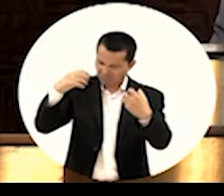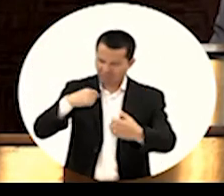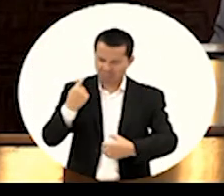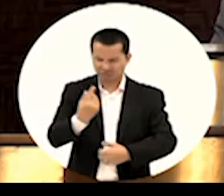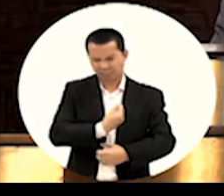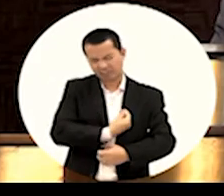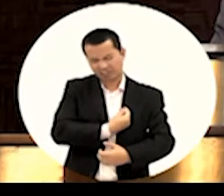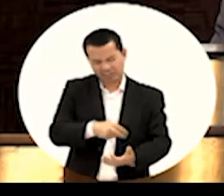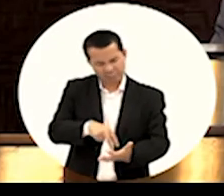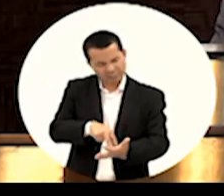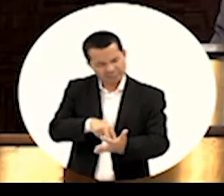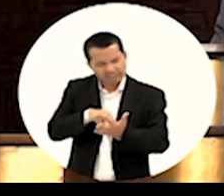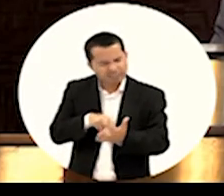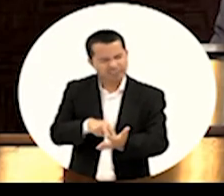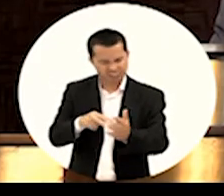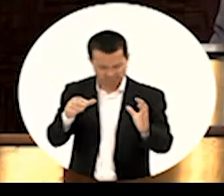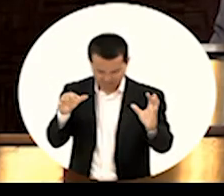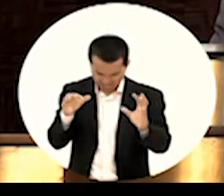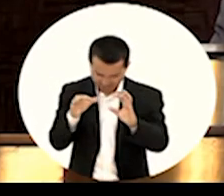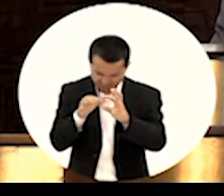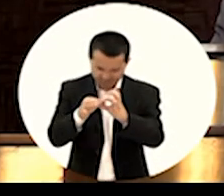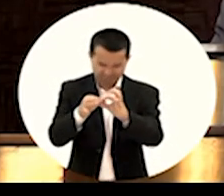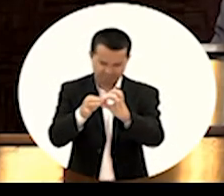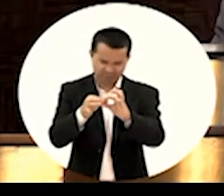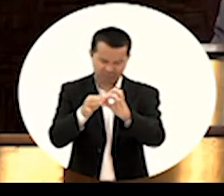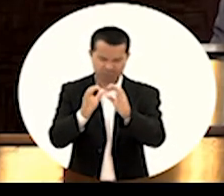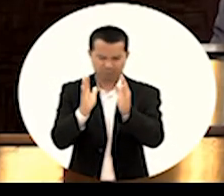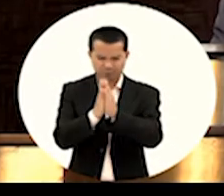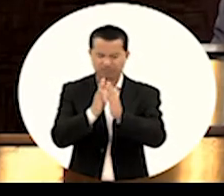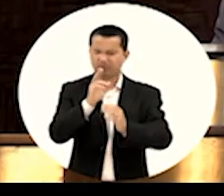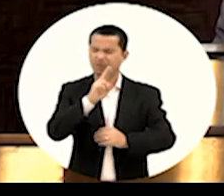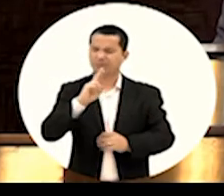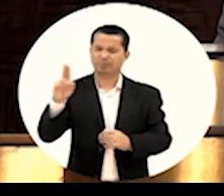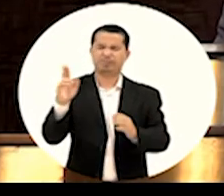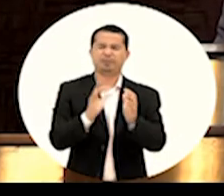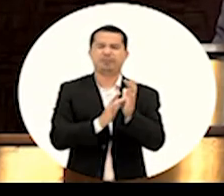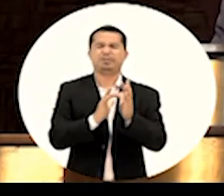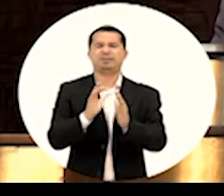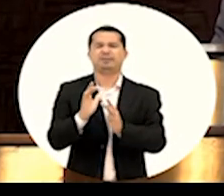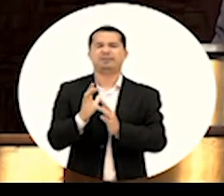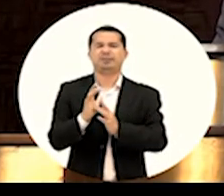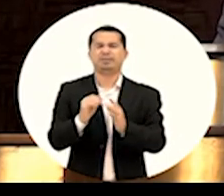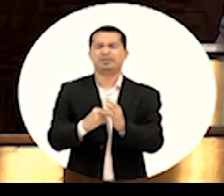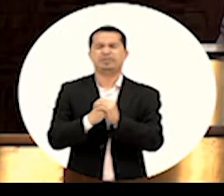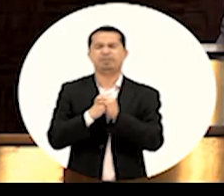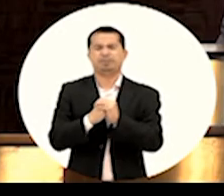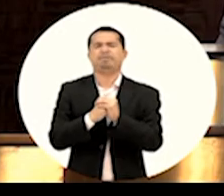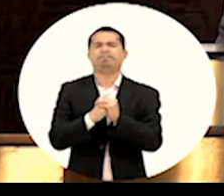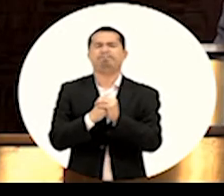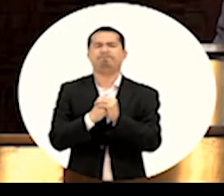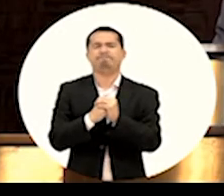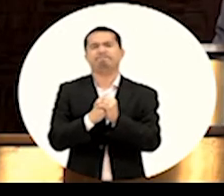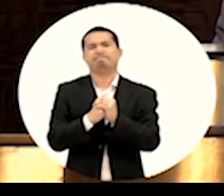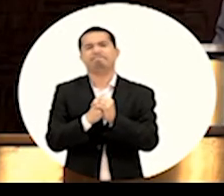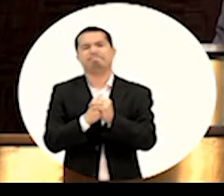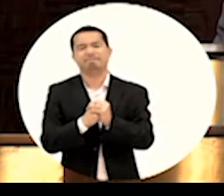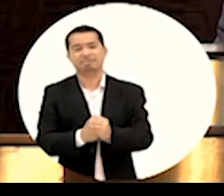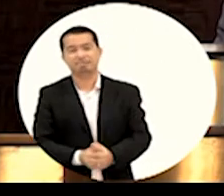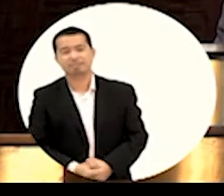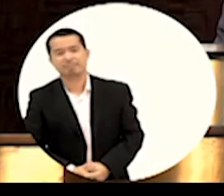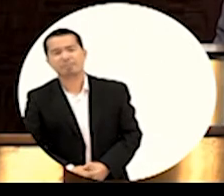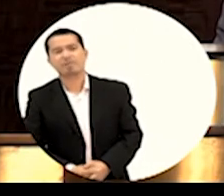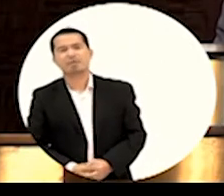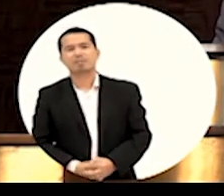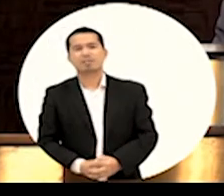Senhor, ensina-nos a viver segundo a Tua vontade. É aquilo que oramos em nome de Jesus.